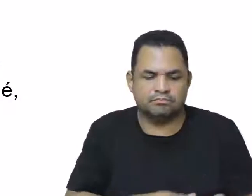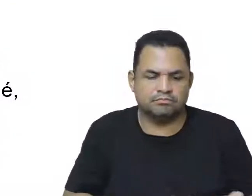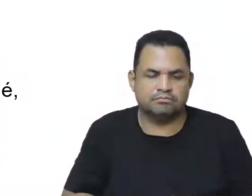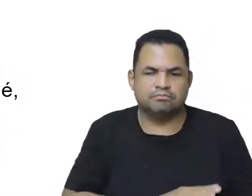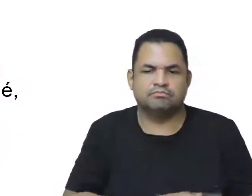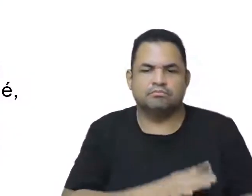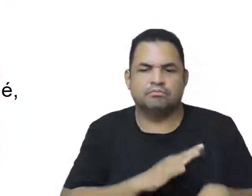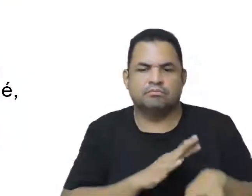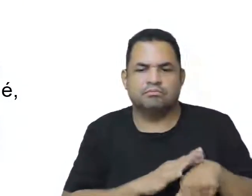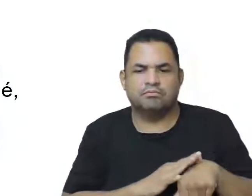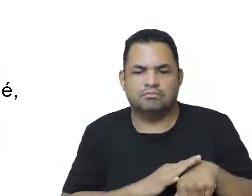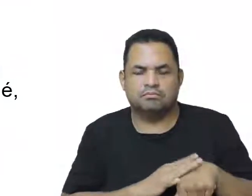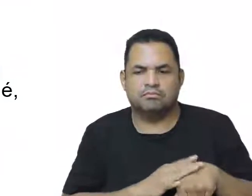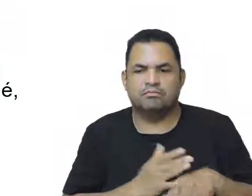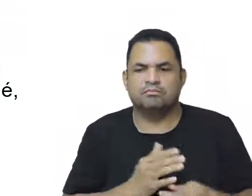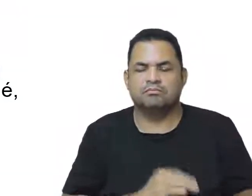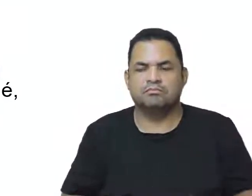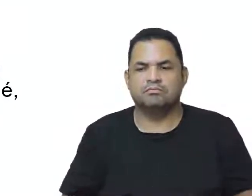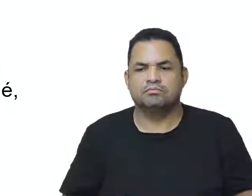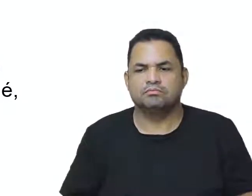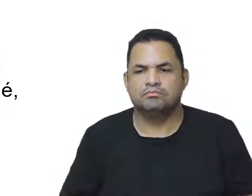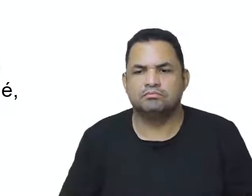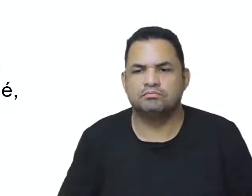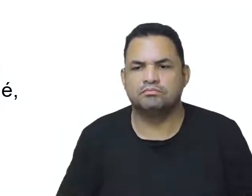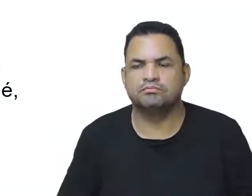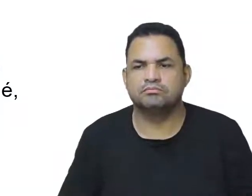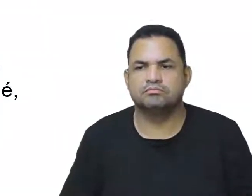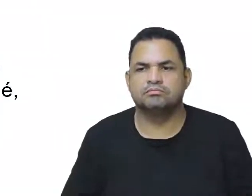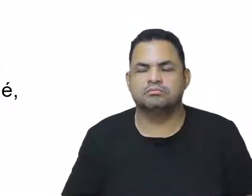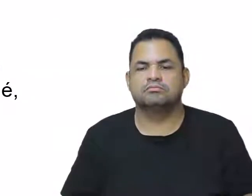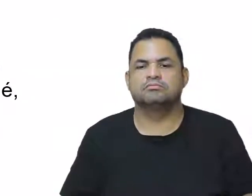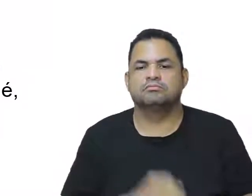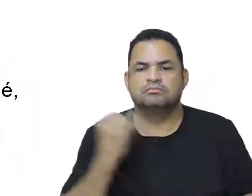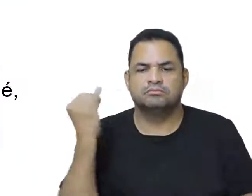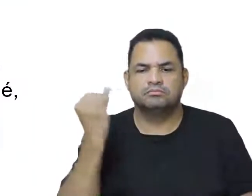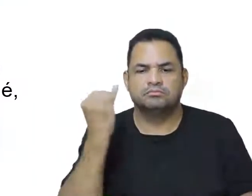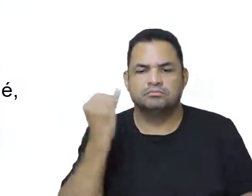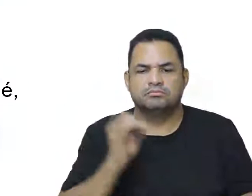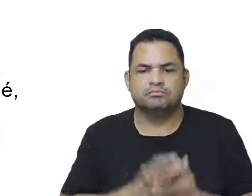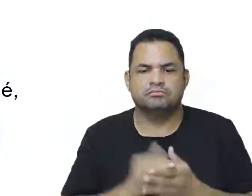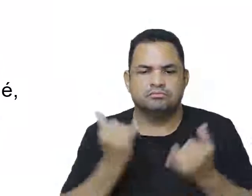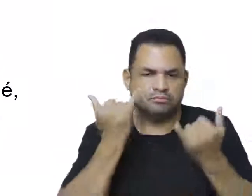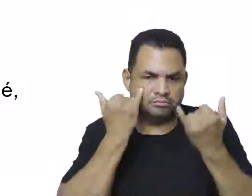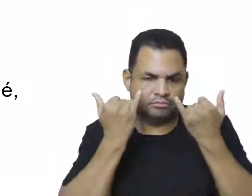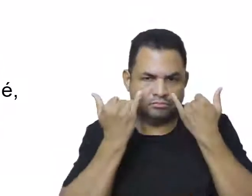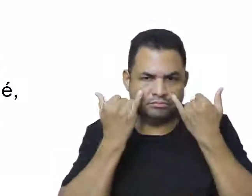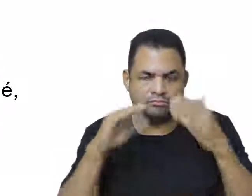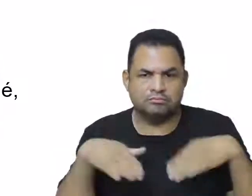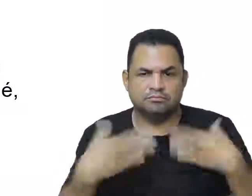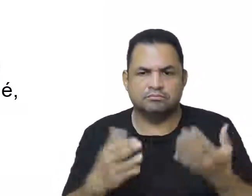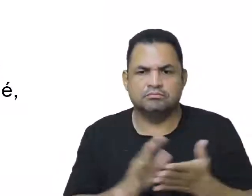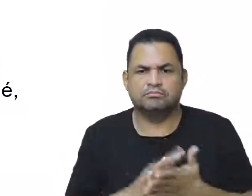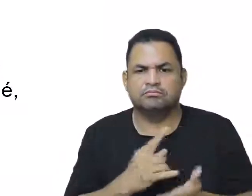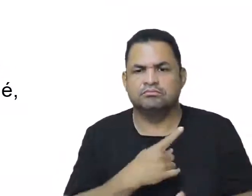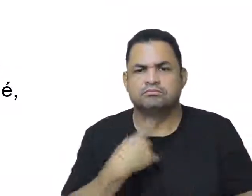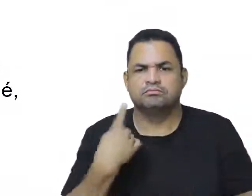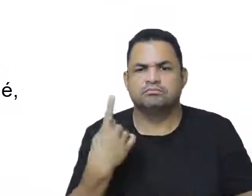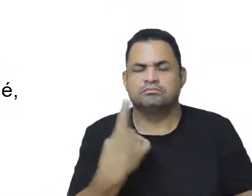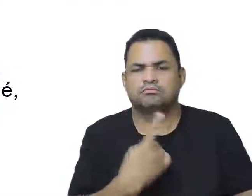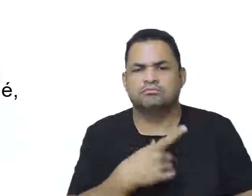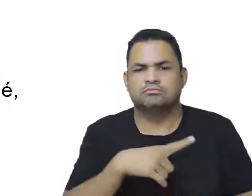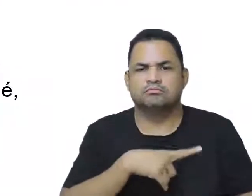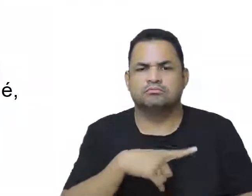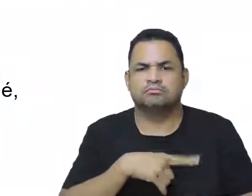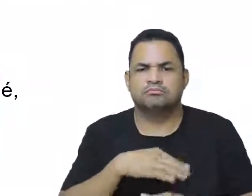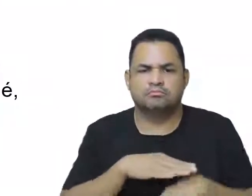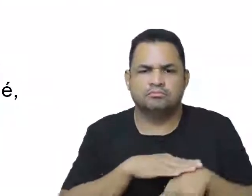tipos de agentes infecciosos. Outra informação importante aqui sobre a pele, pessoal. Por exemplo, nós temos na